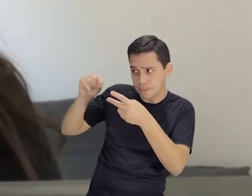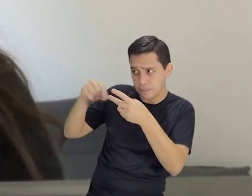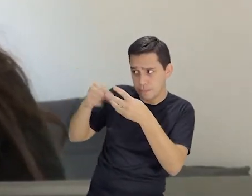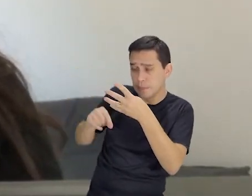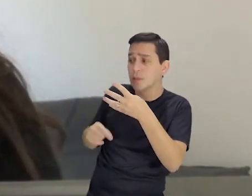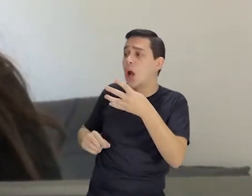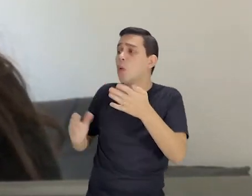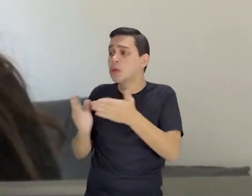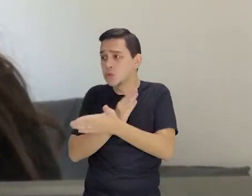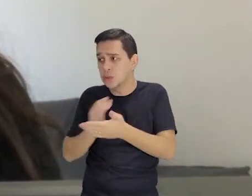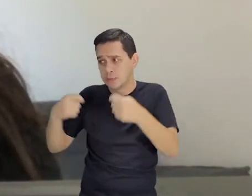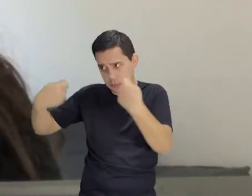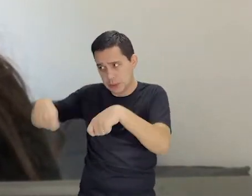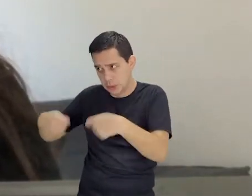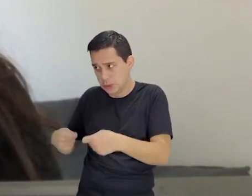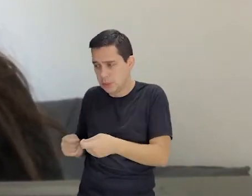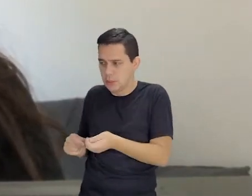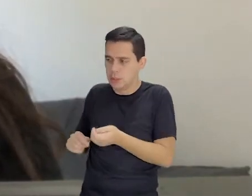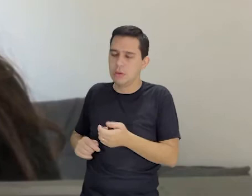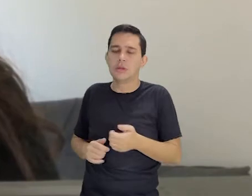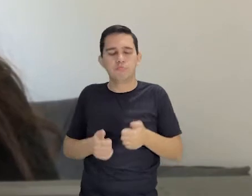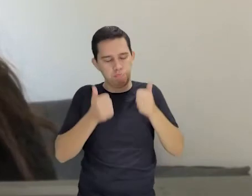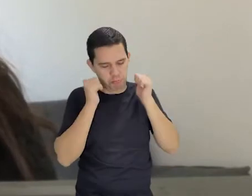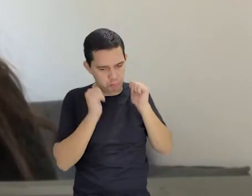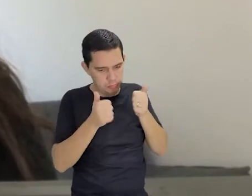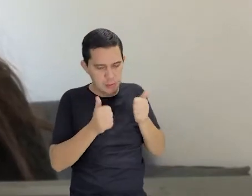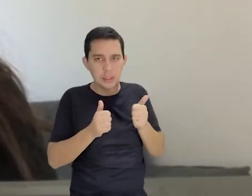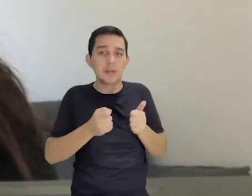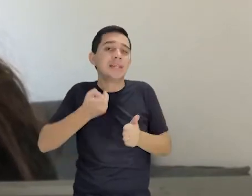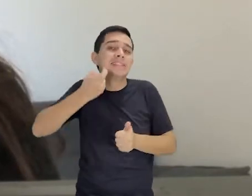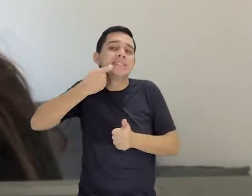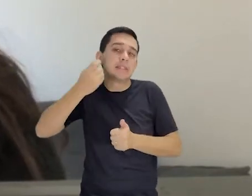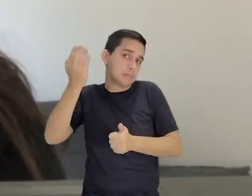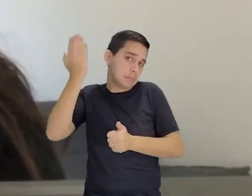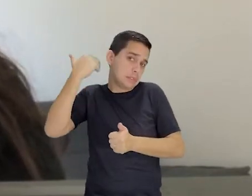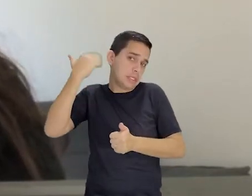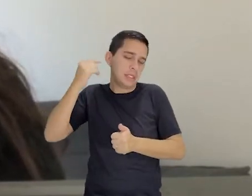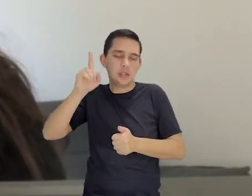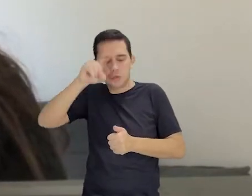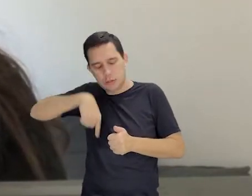ação. Nós peticionamos na sexta-feira passada,